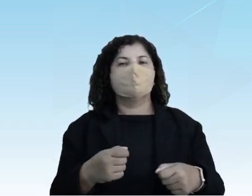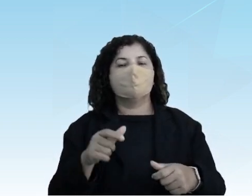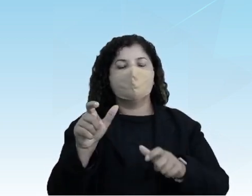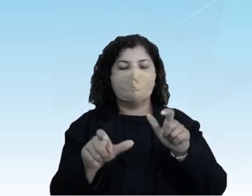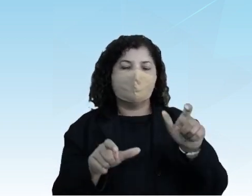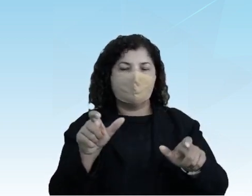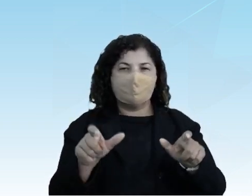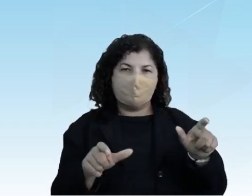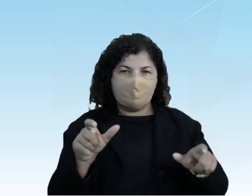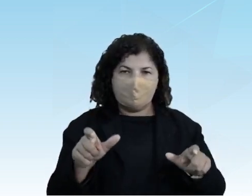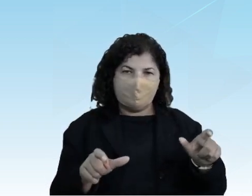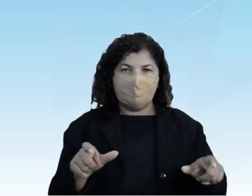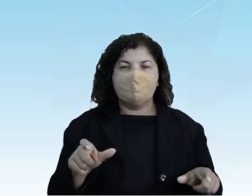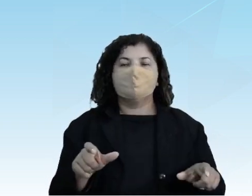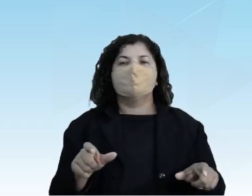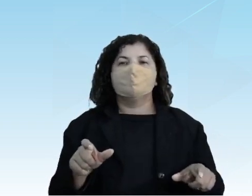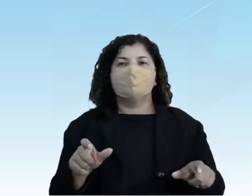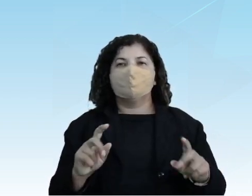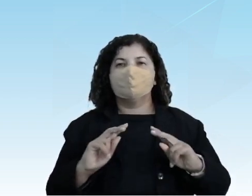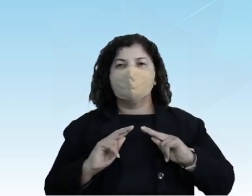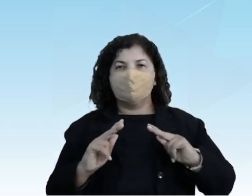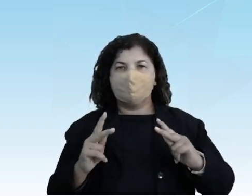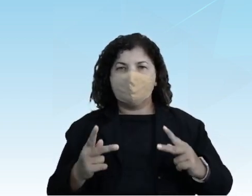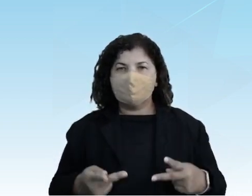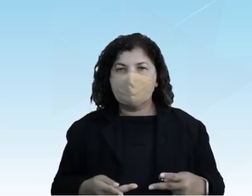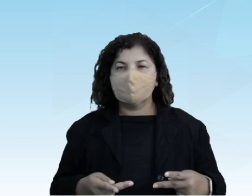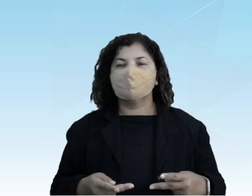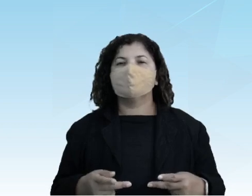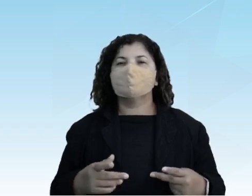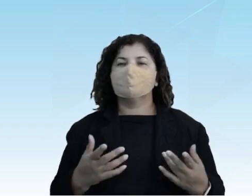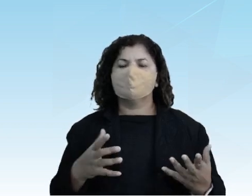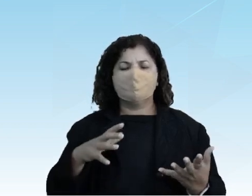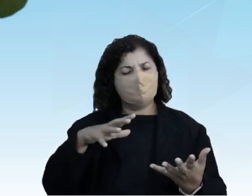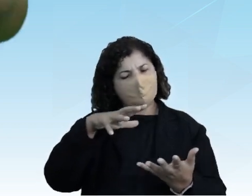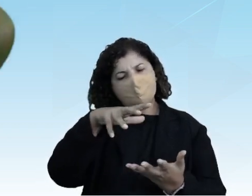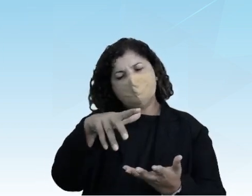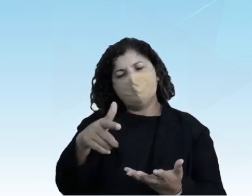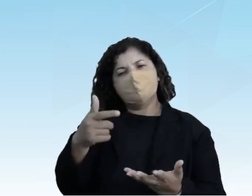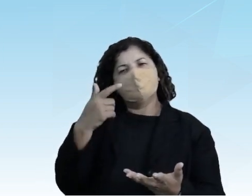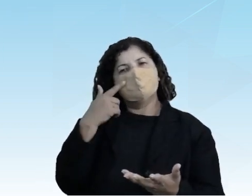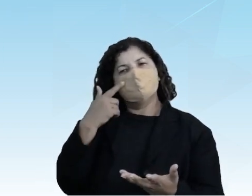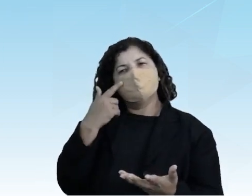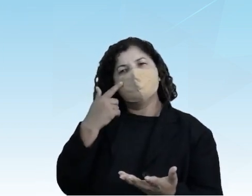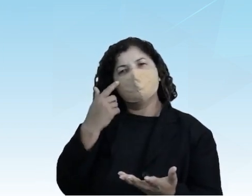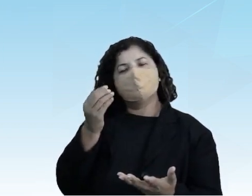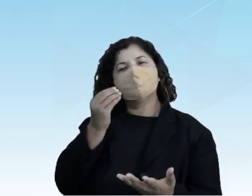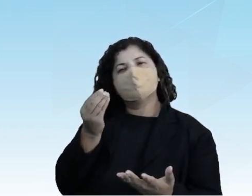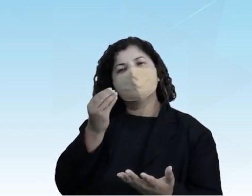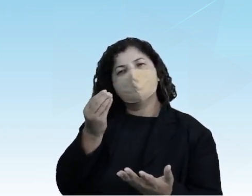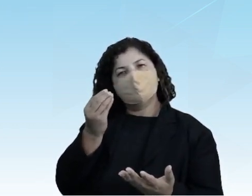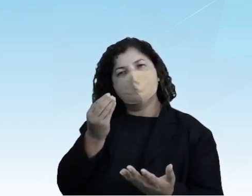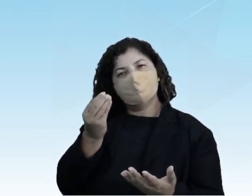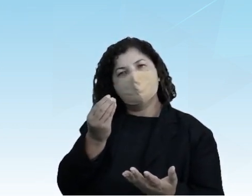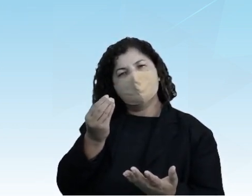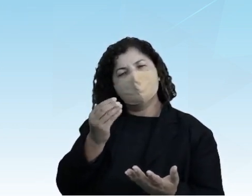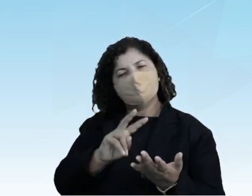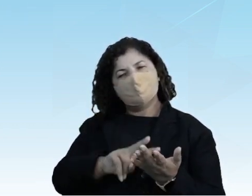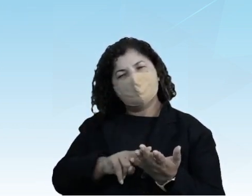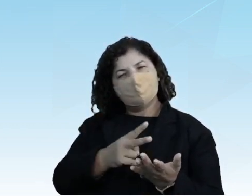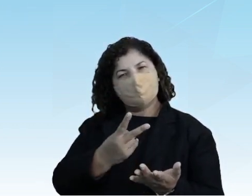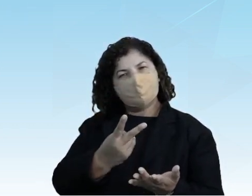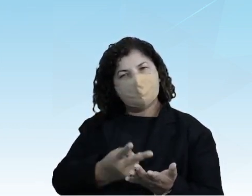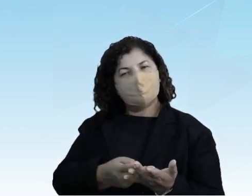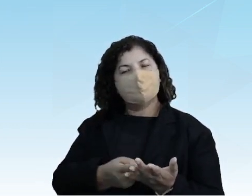humanos de diversas regiões, então, do globo, a querer buscar o quê? Interpretações sobre